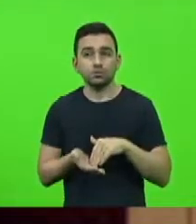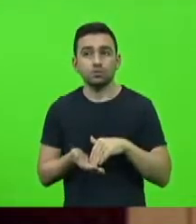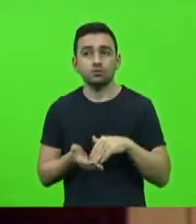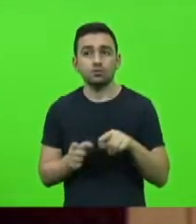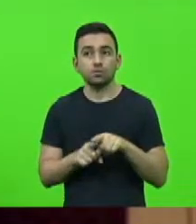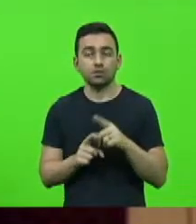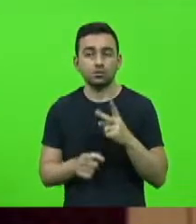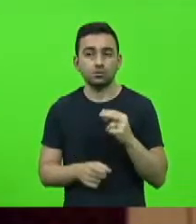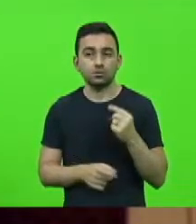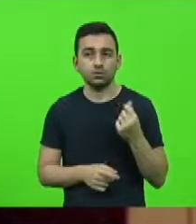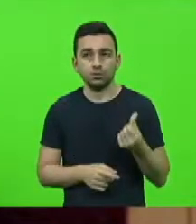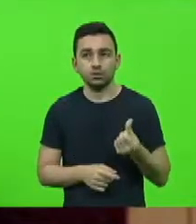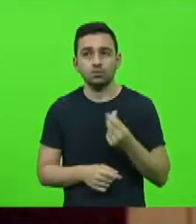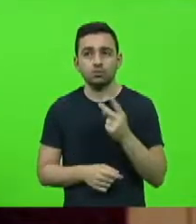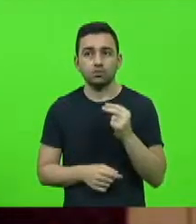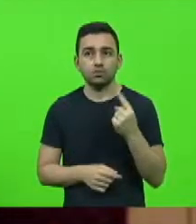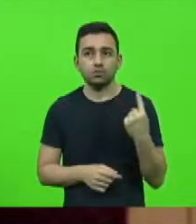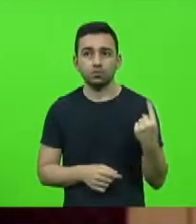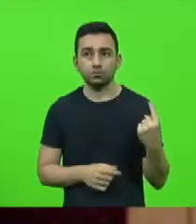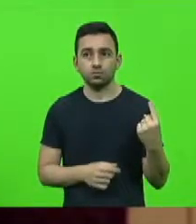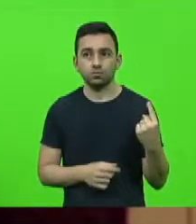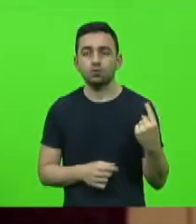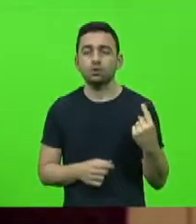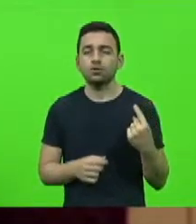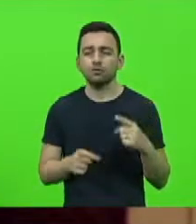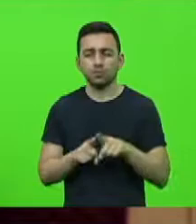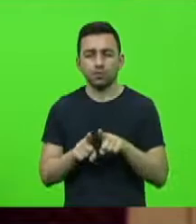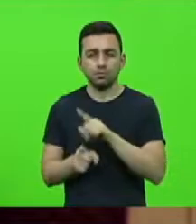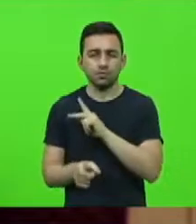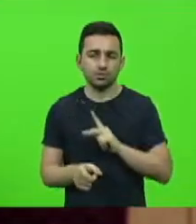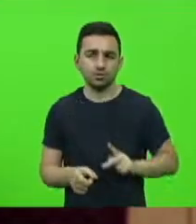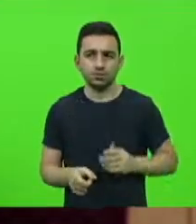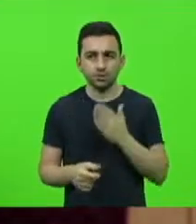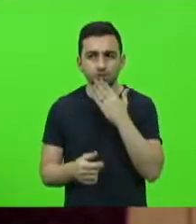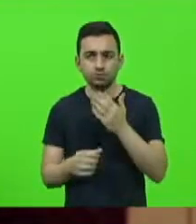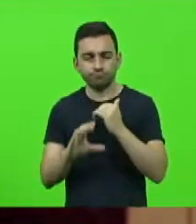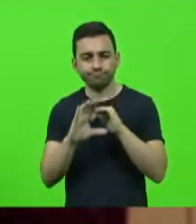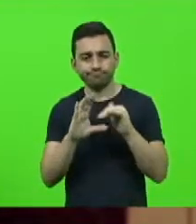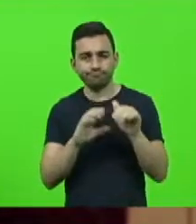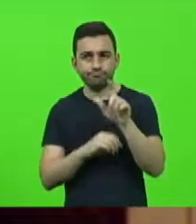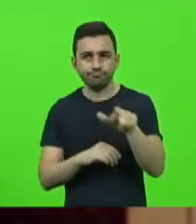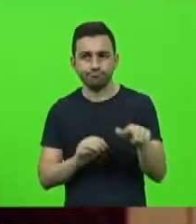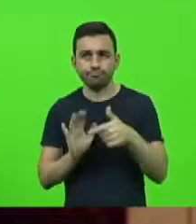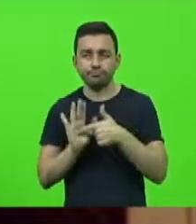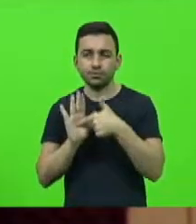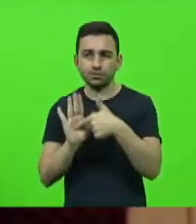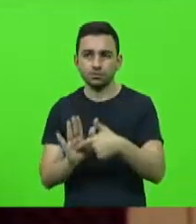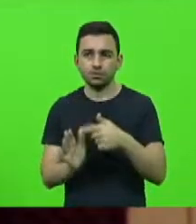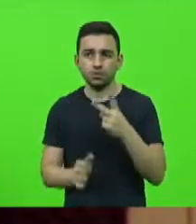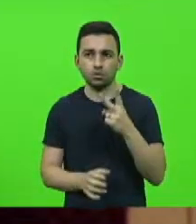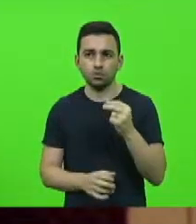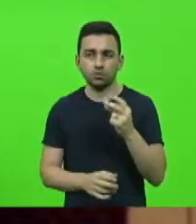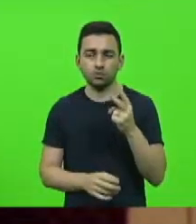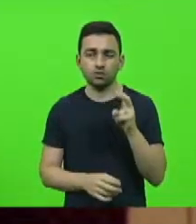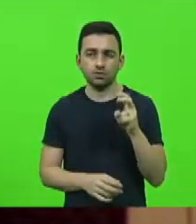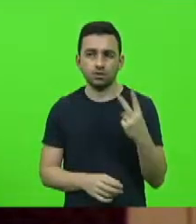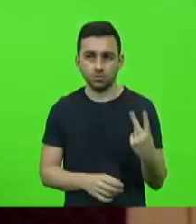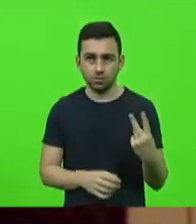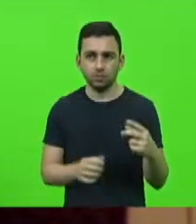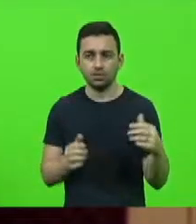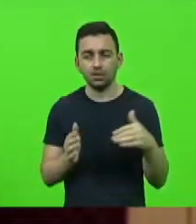1006/2021. O senhor presidente ainda comunicou que encaminhará aos destinatários as indicações números 2252